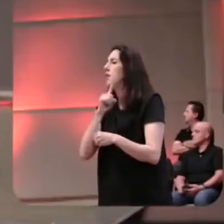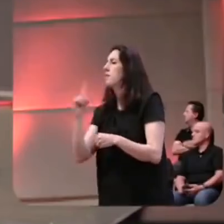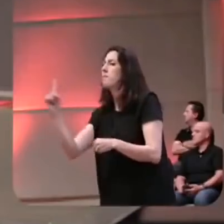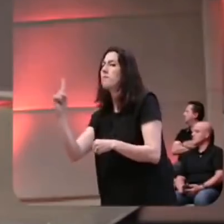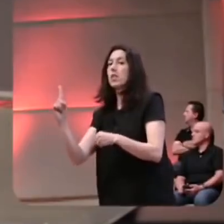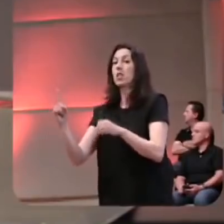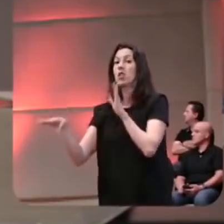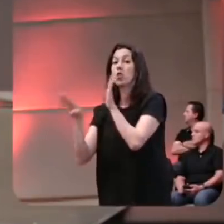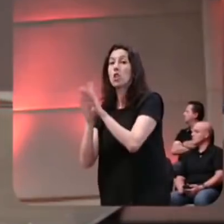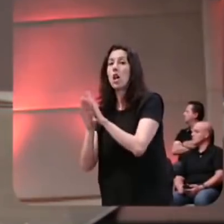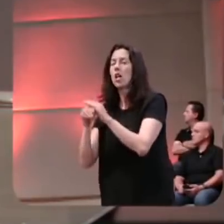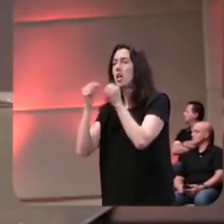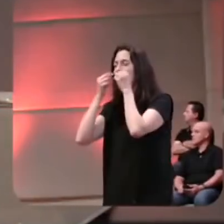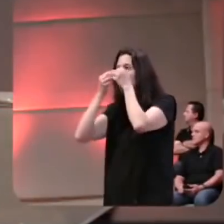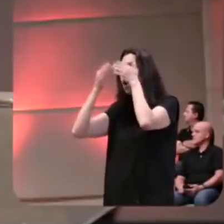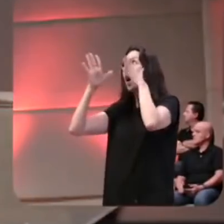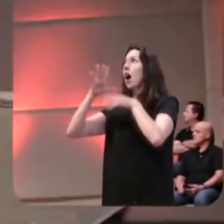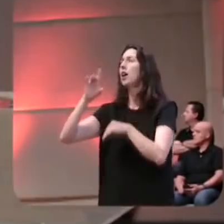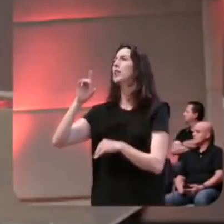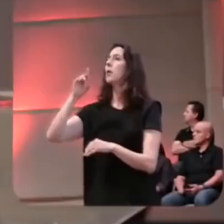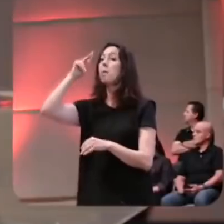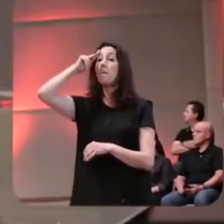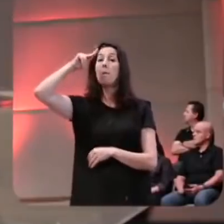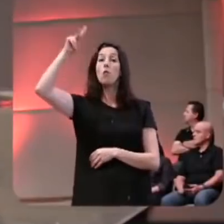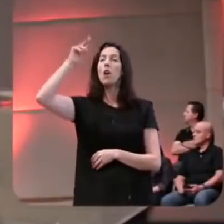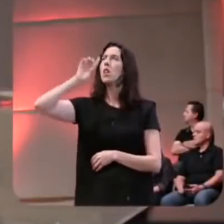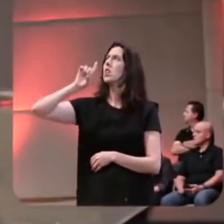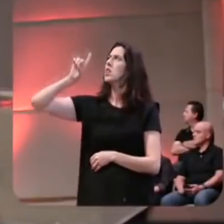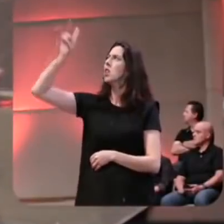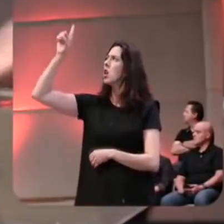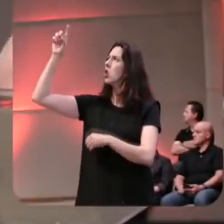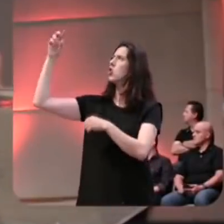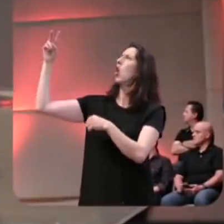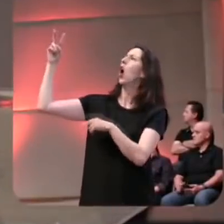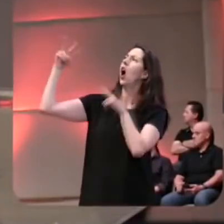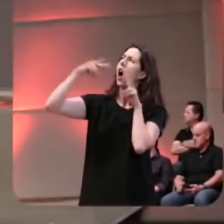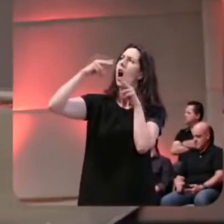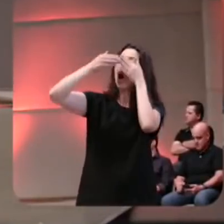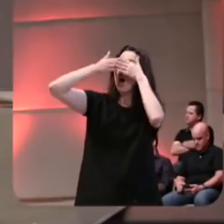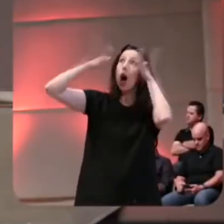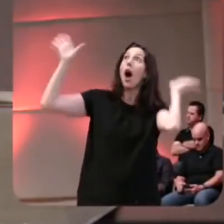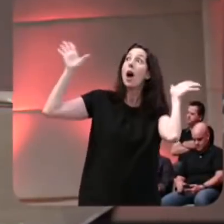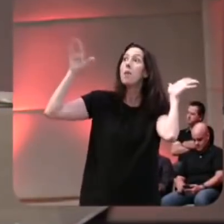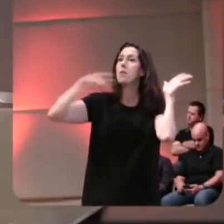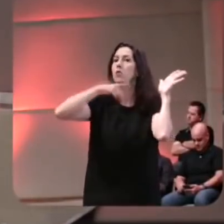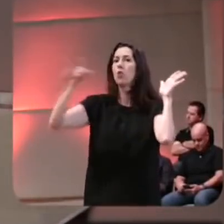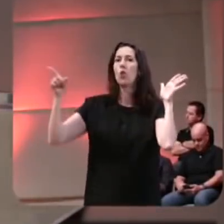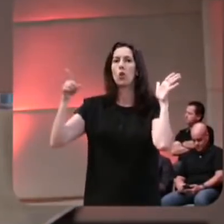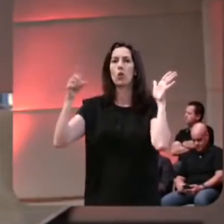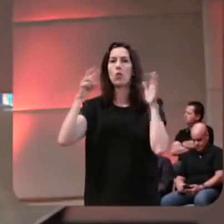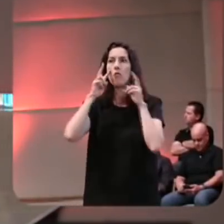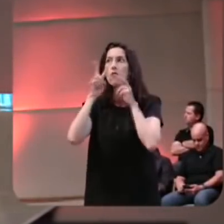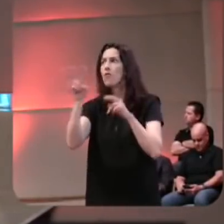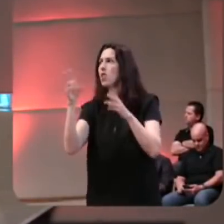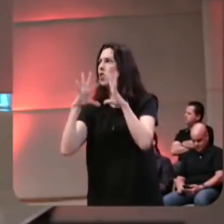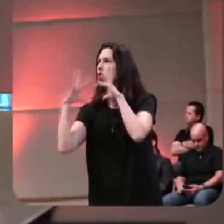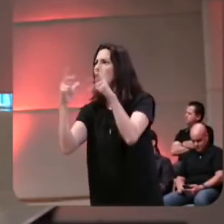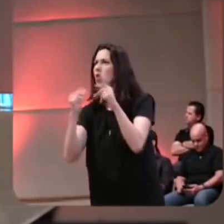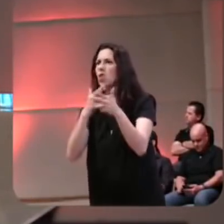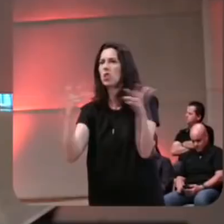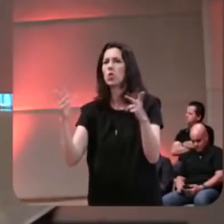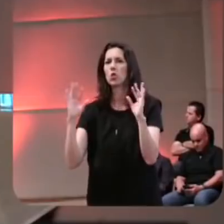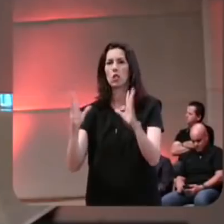Samaria. Eu não sei se você já teve essa experiência, eu acho que todo mundo teve, né? De ver